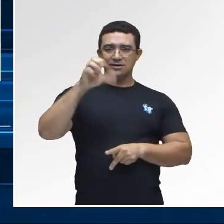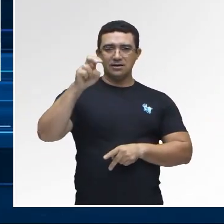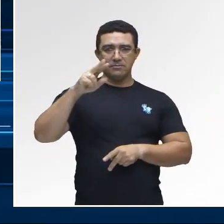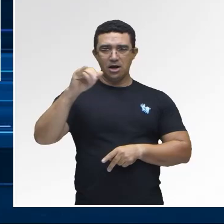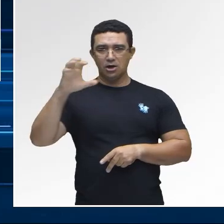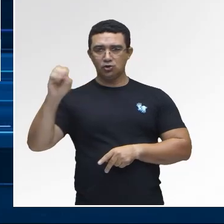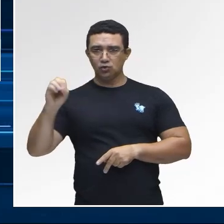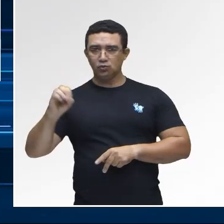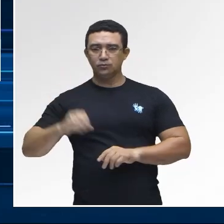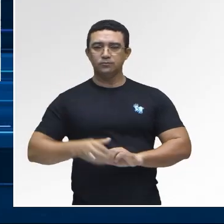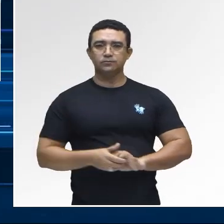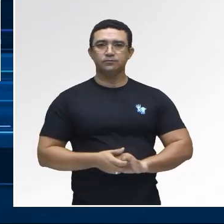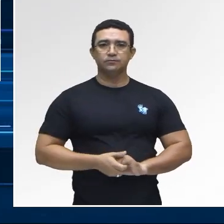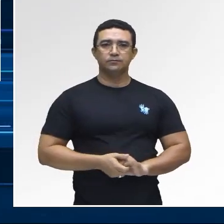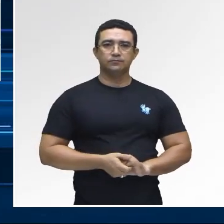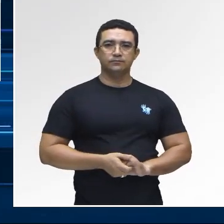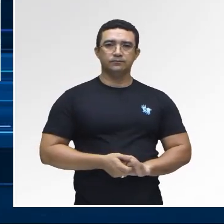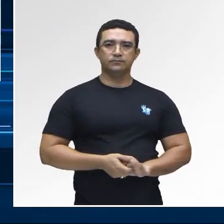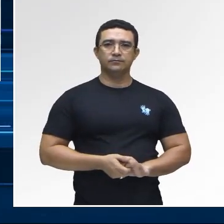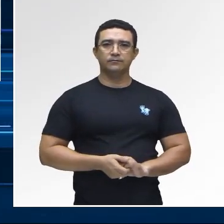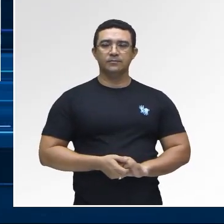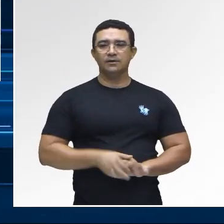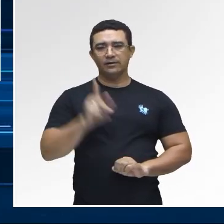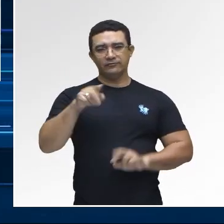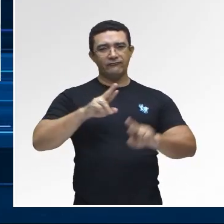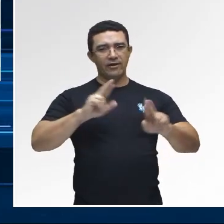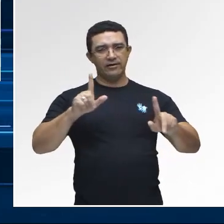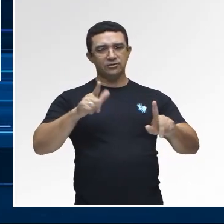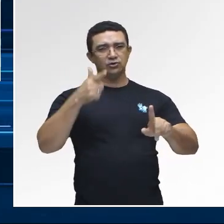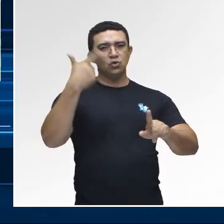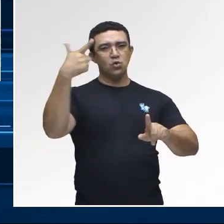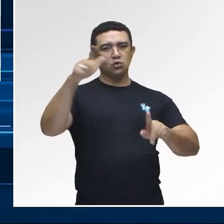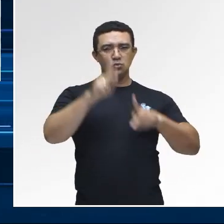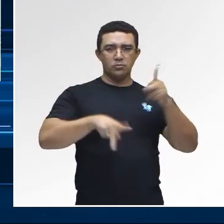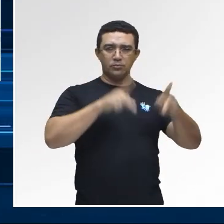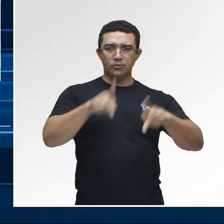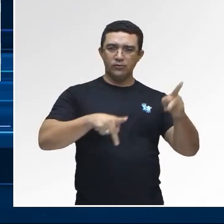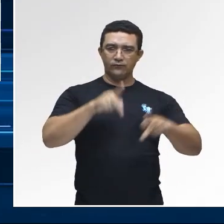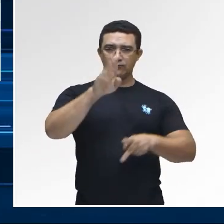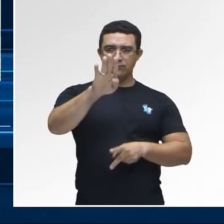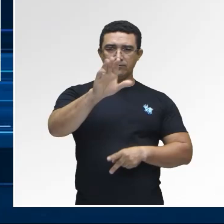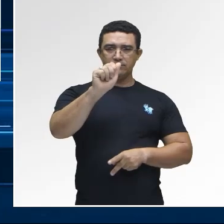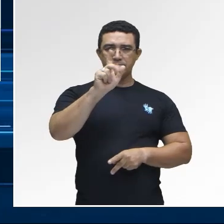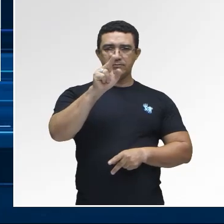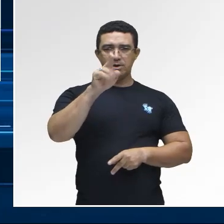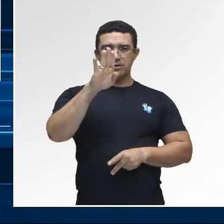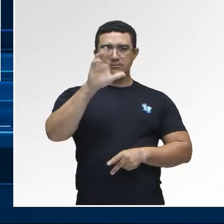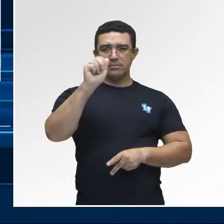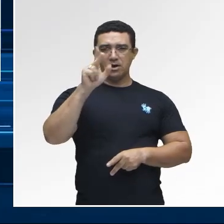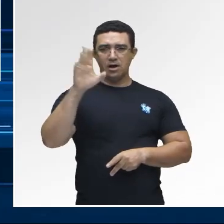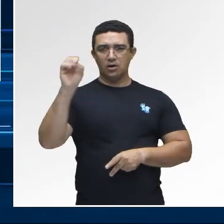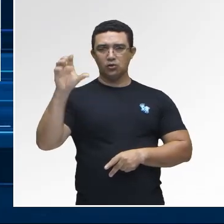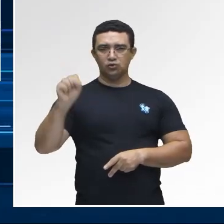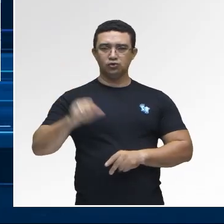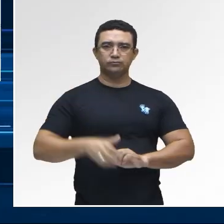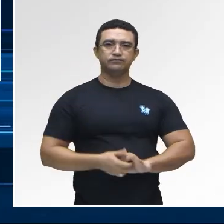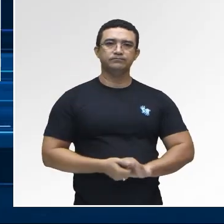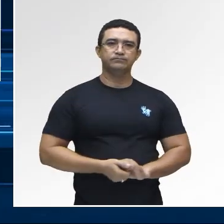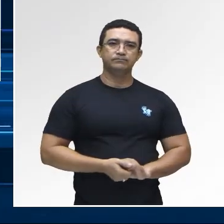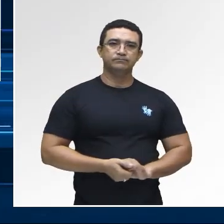completamente diferente da cultura germânica e dos outros povos bárbaros. Vamos lá então? As